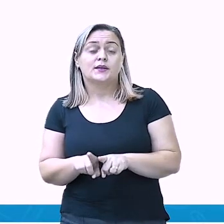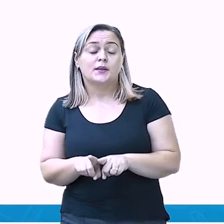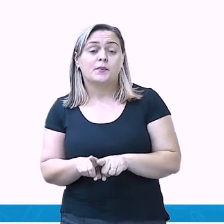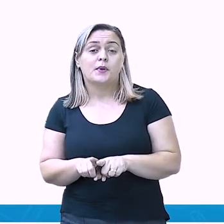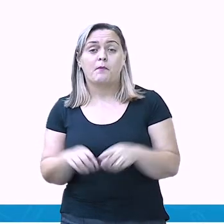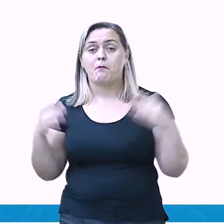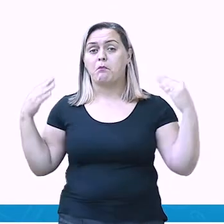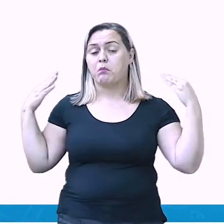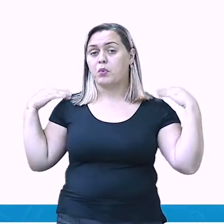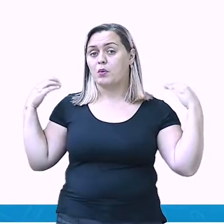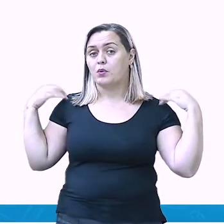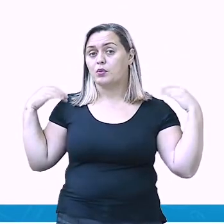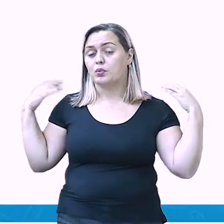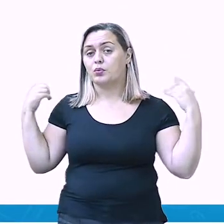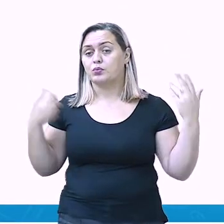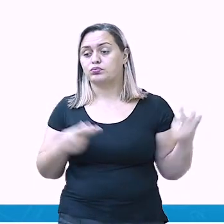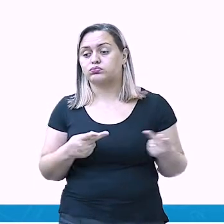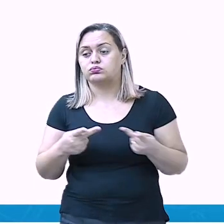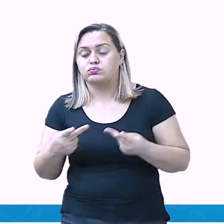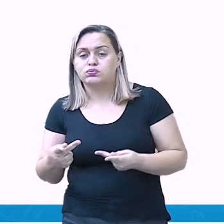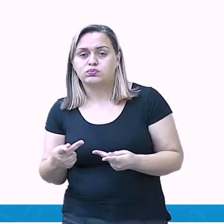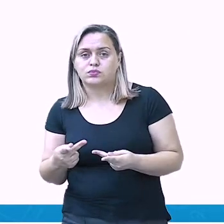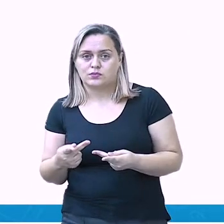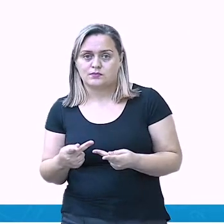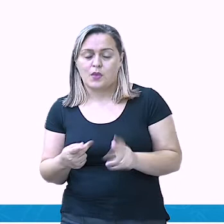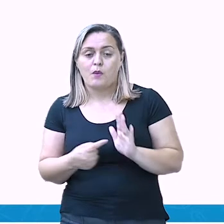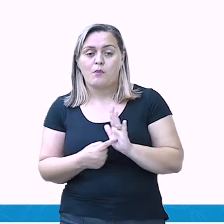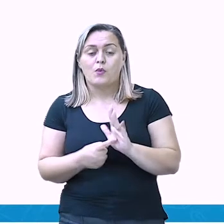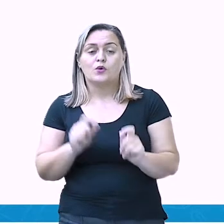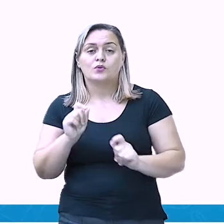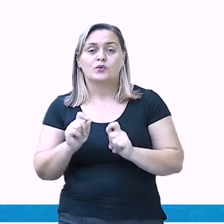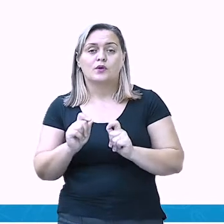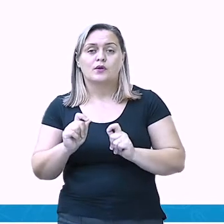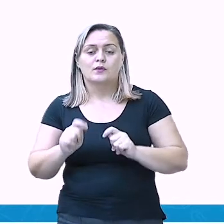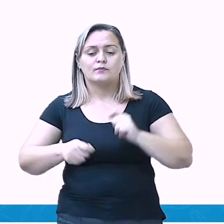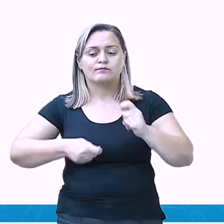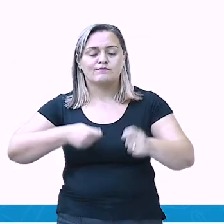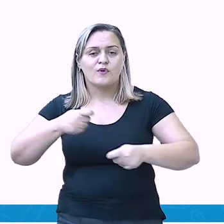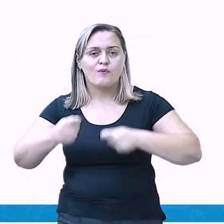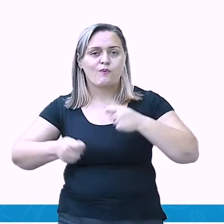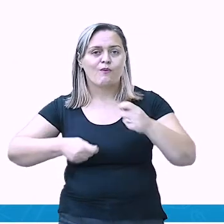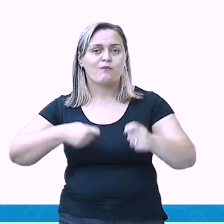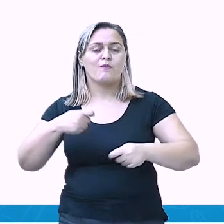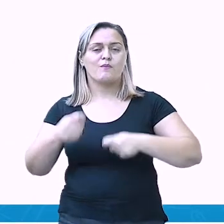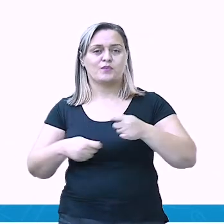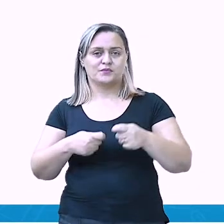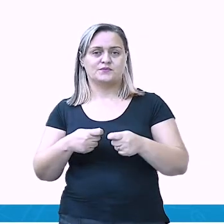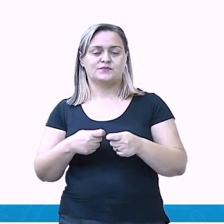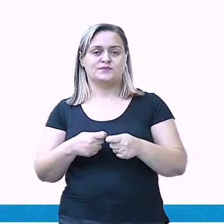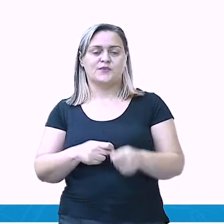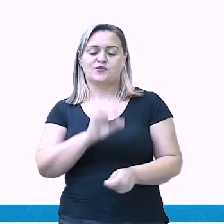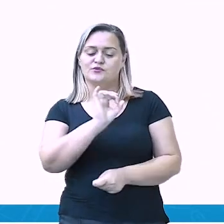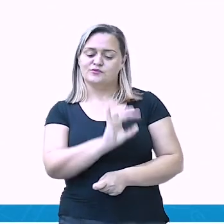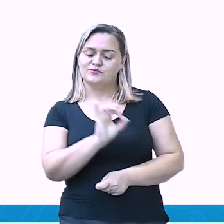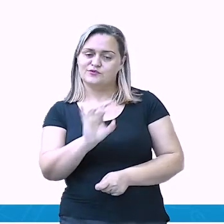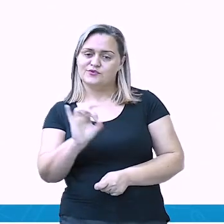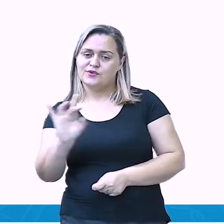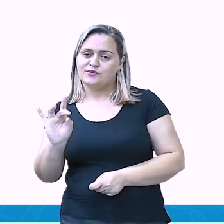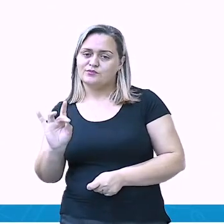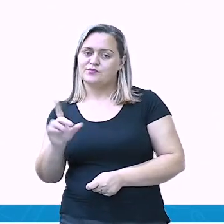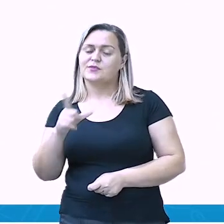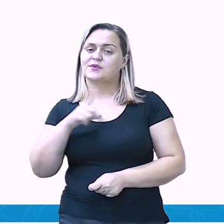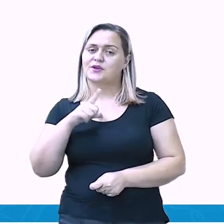quê? Economia, no dinheiro, no que está trazendo lucro ali para aquele espaço, tá? Nós temos aqui